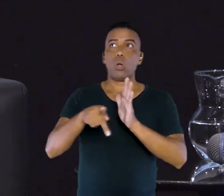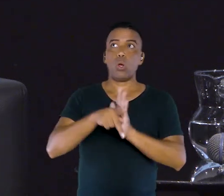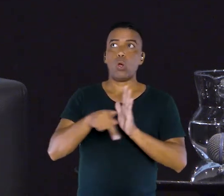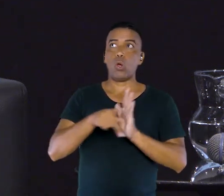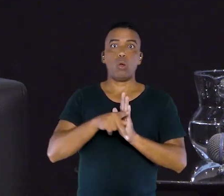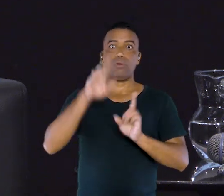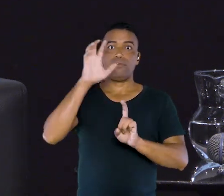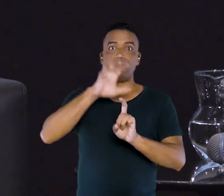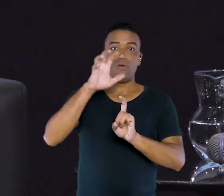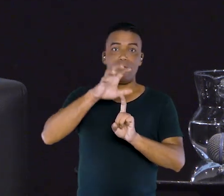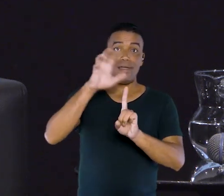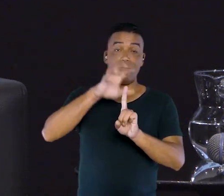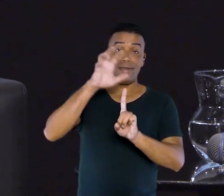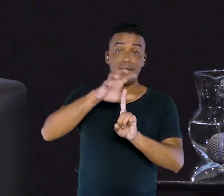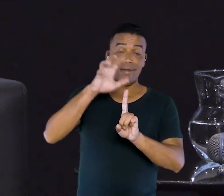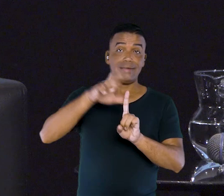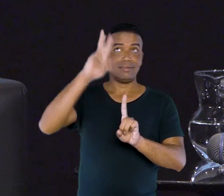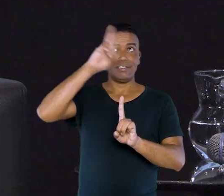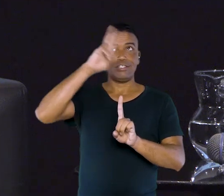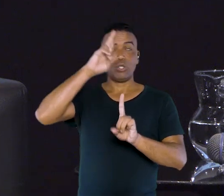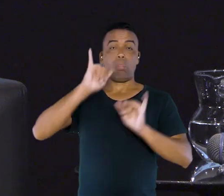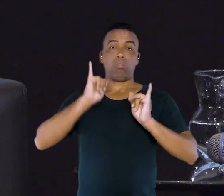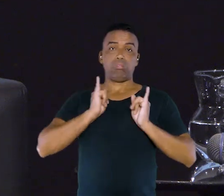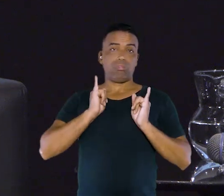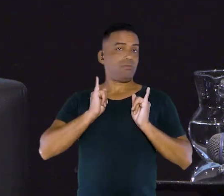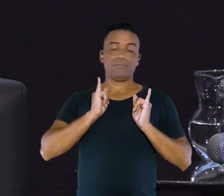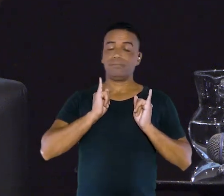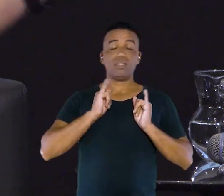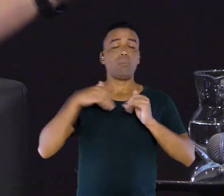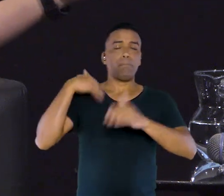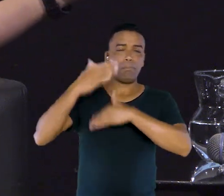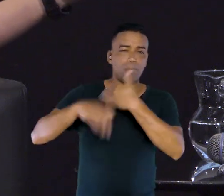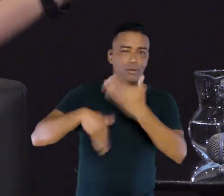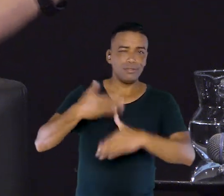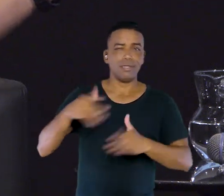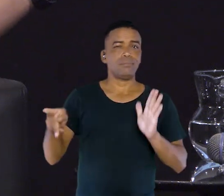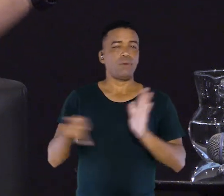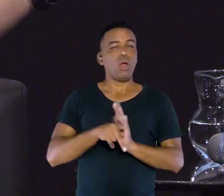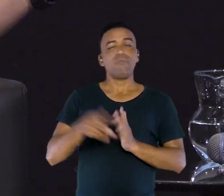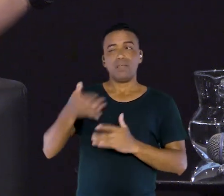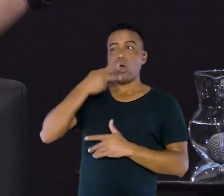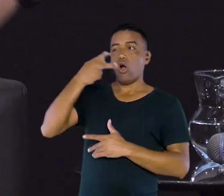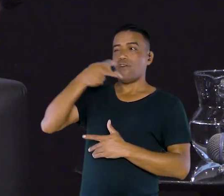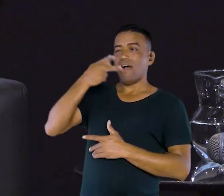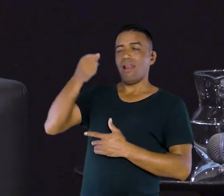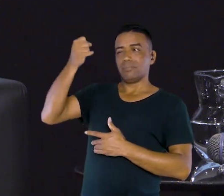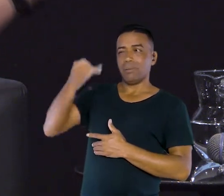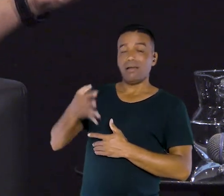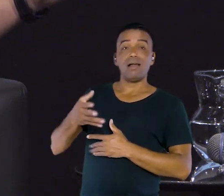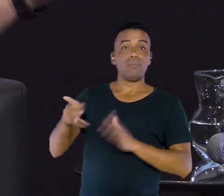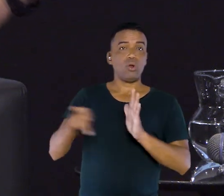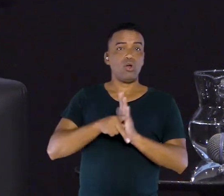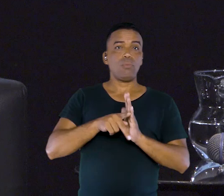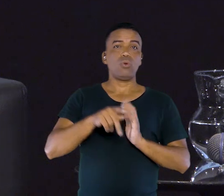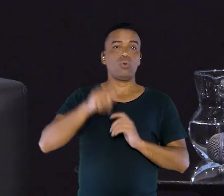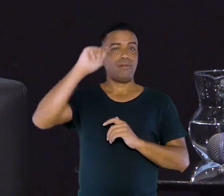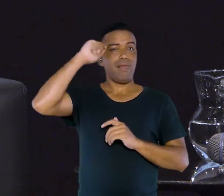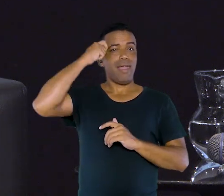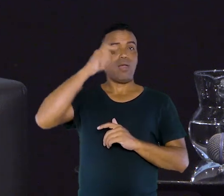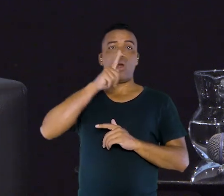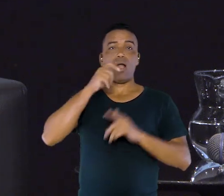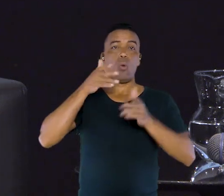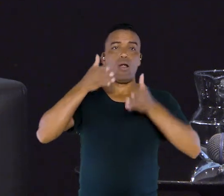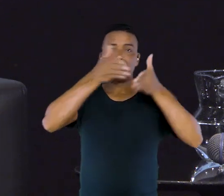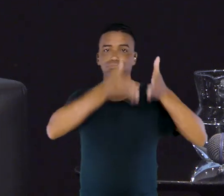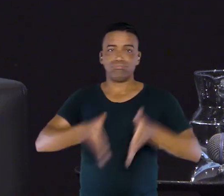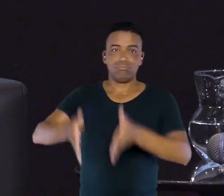reflexo de uma história passiva. Essas línguas não foram... É um processo... Você pode falar sobre isso melhor do que eu, né? Mas é muito comum lá no Alto Rio Negro que as